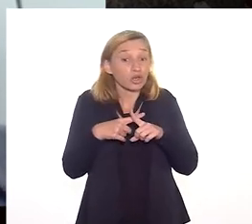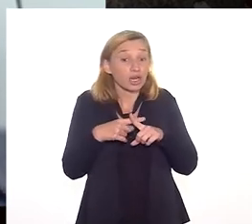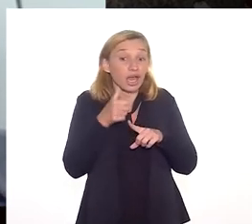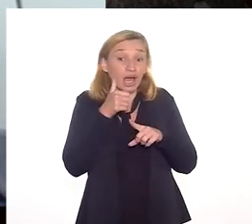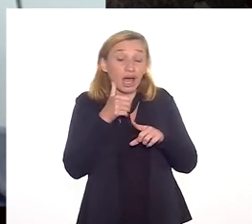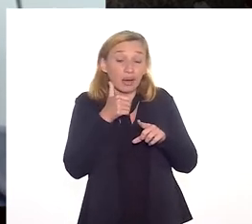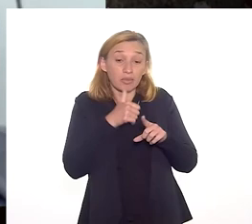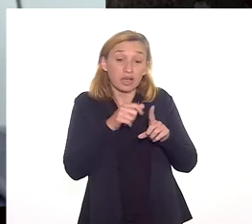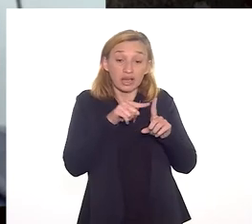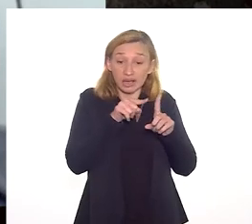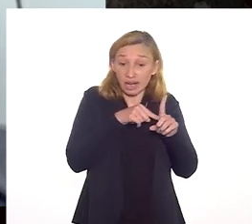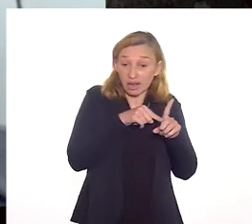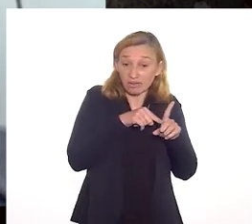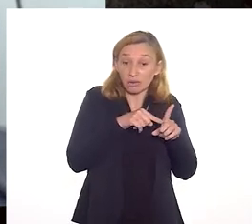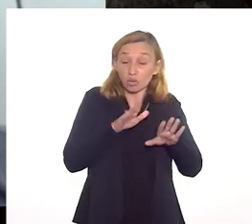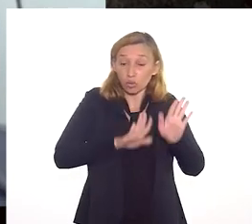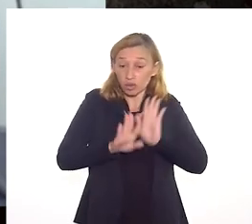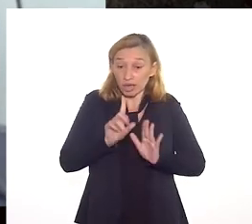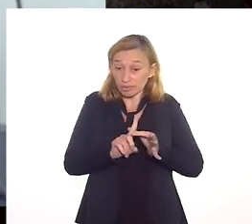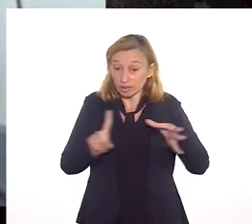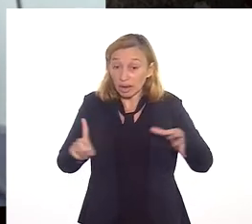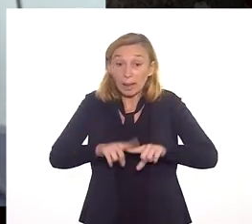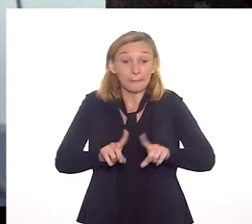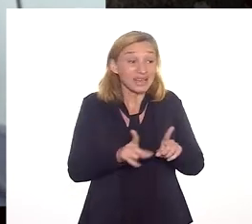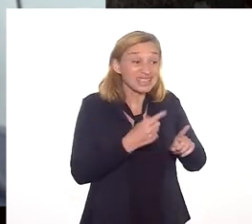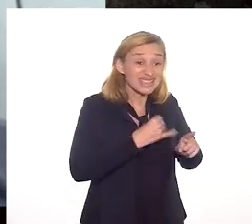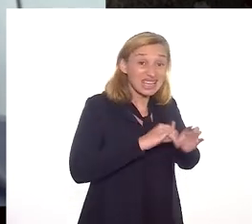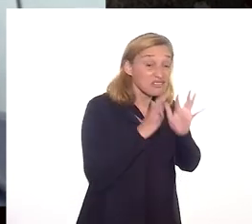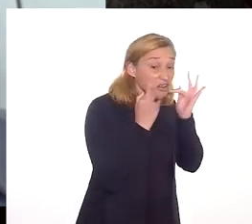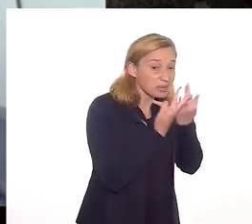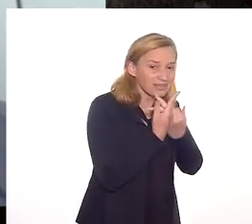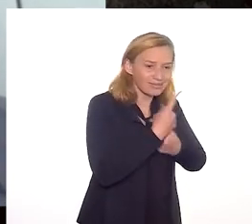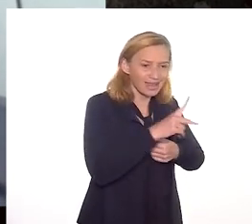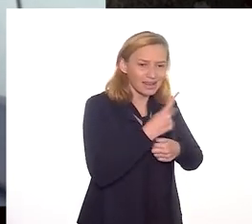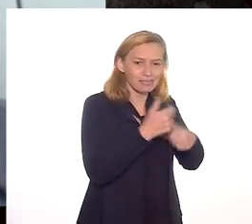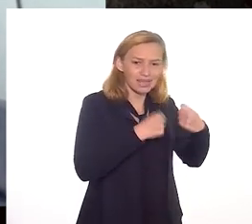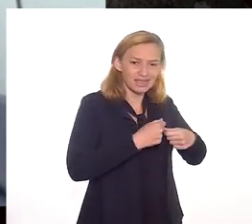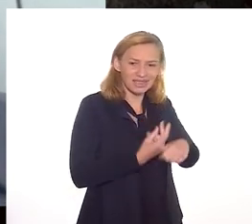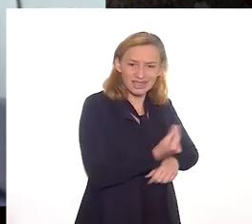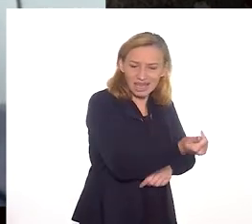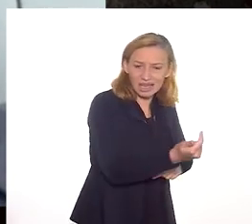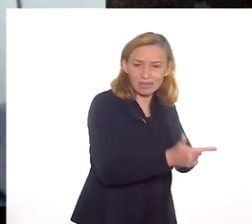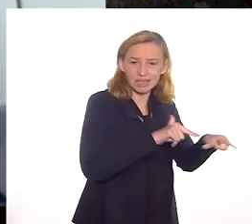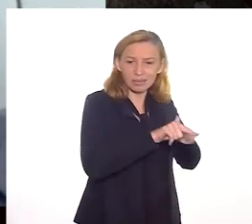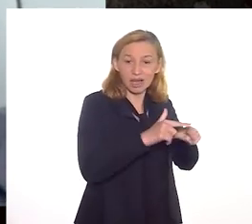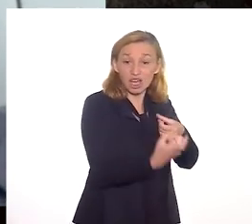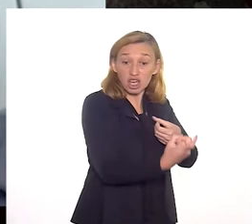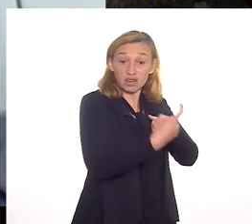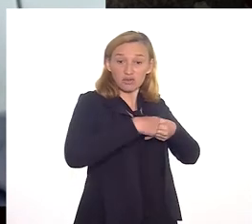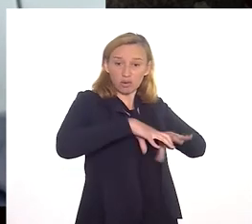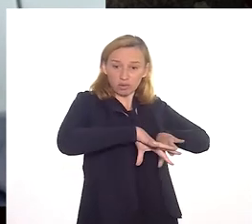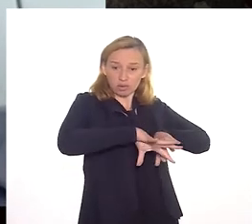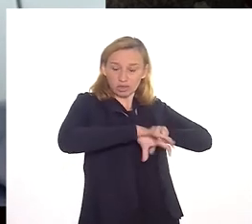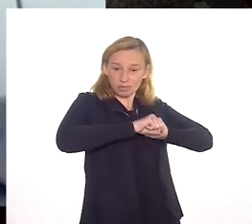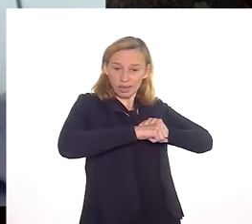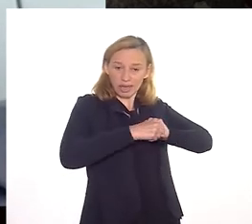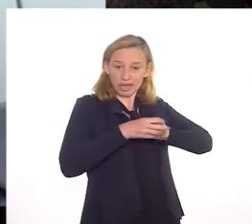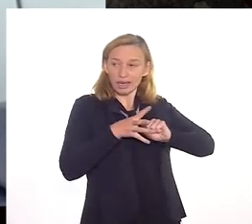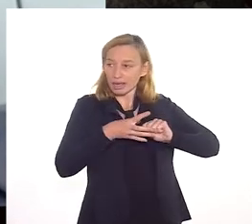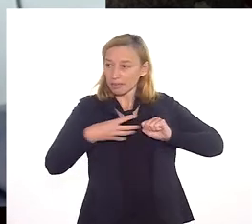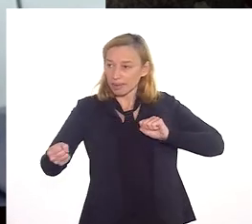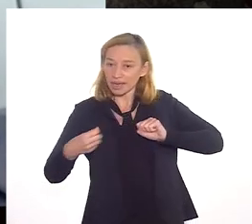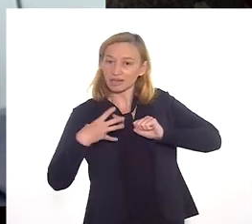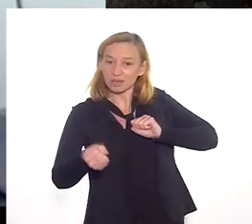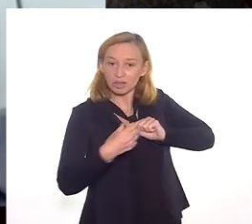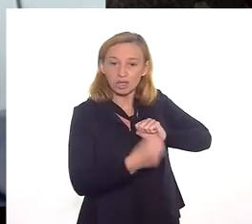grávida pode ter o cuidado individual, mas se a família dela precisa sair para trabalhar e volta e se contamina, vai trazer para